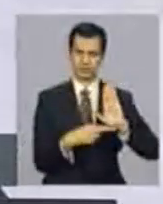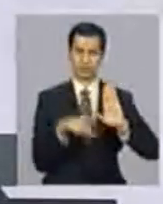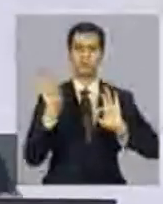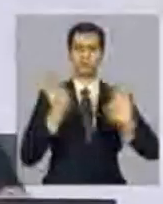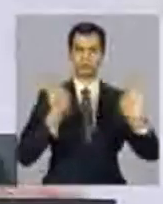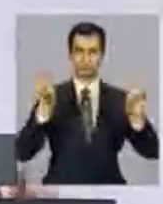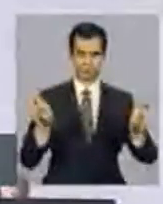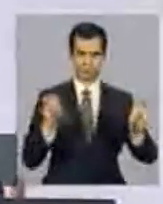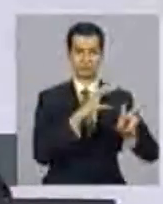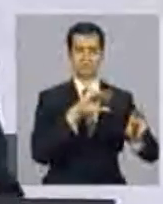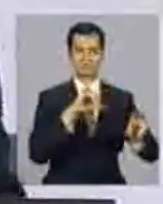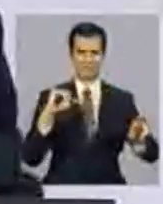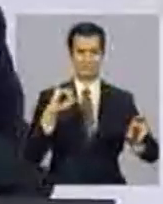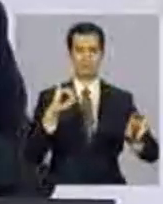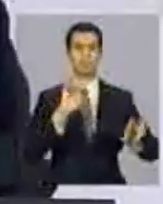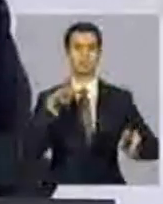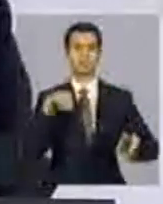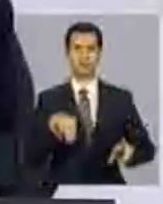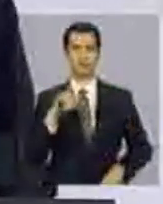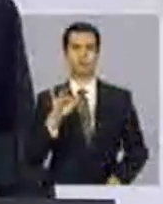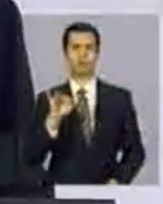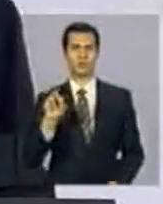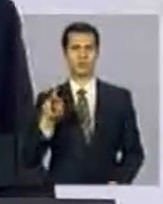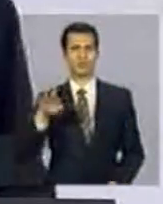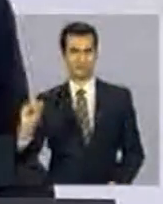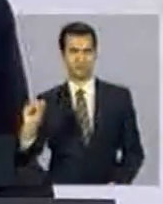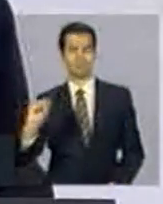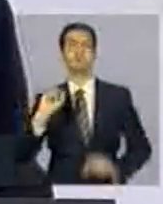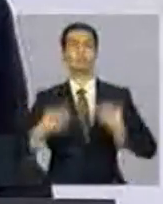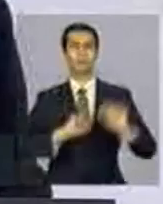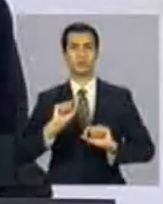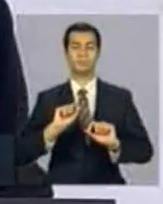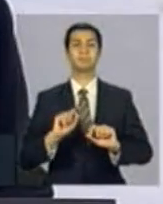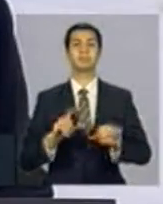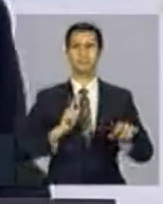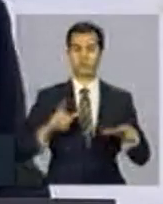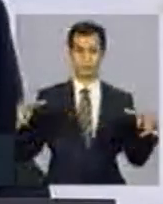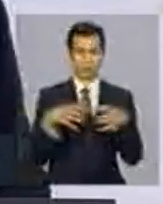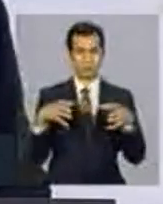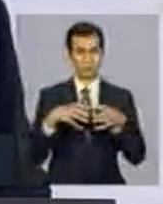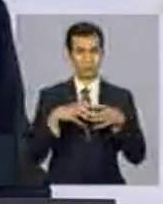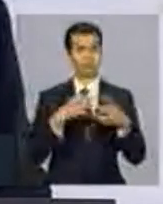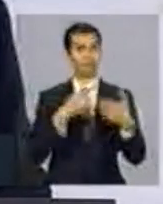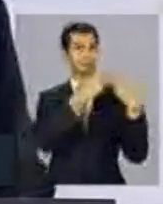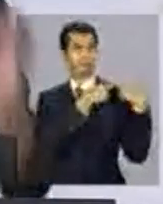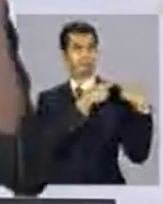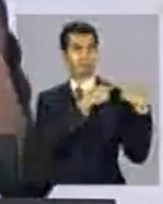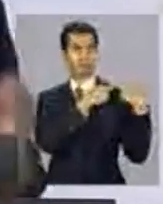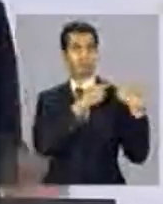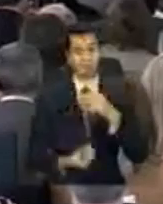Sem Fronteira, que cria um grupo que vai ser responsável